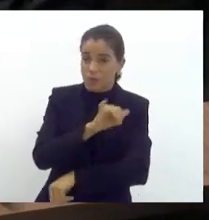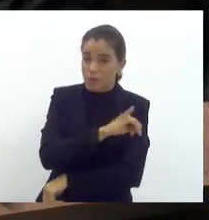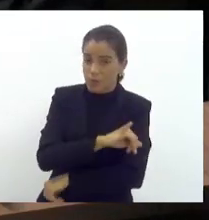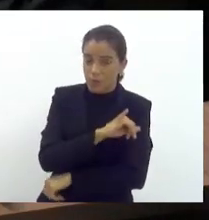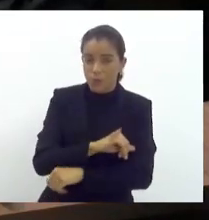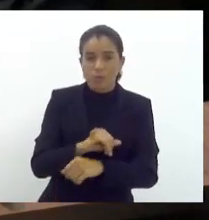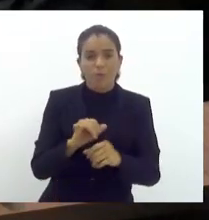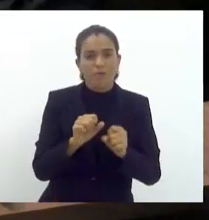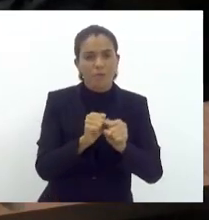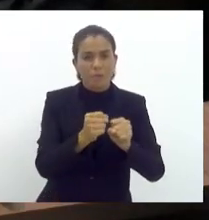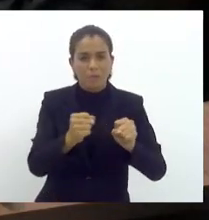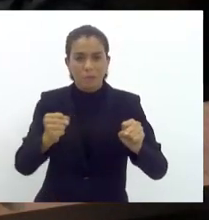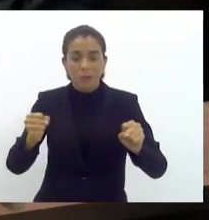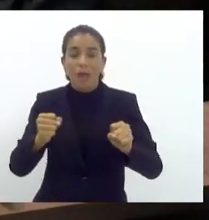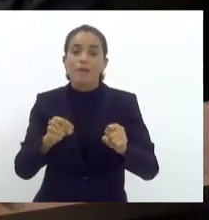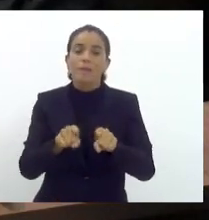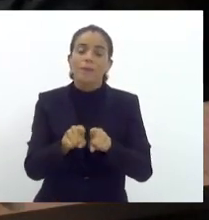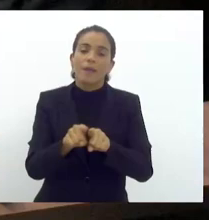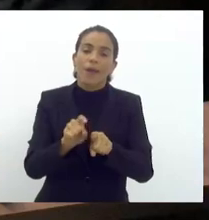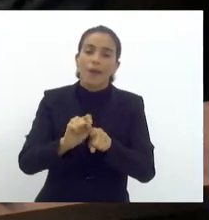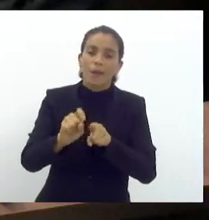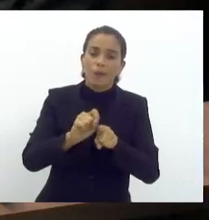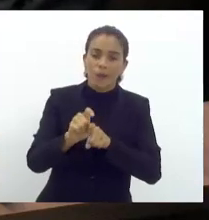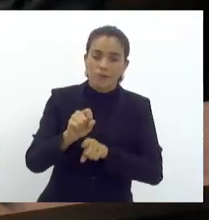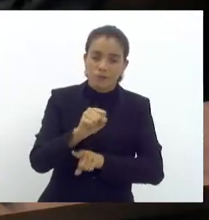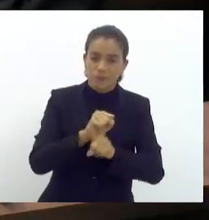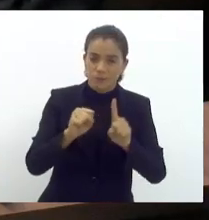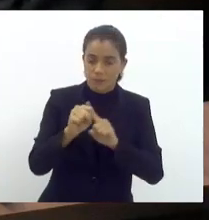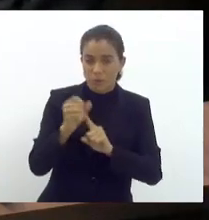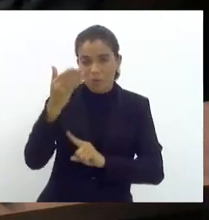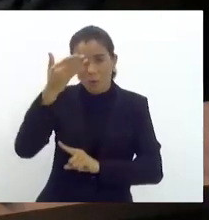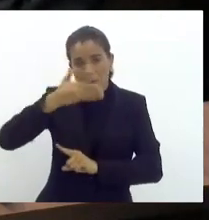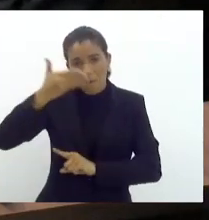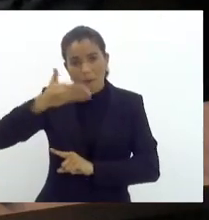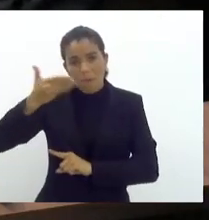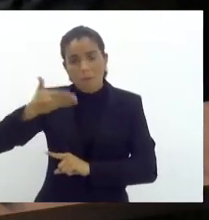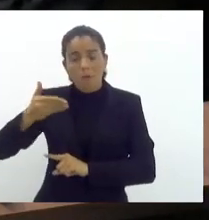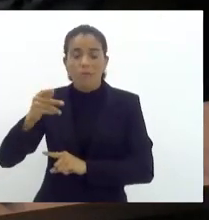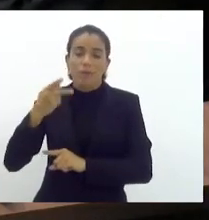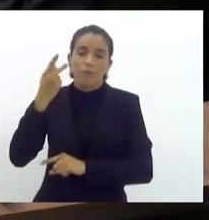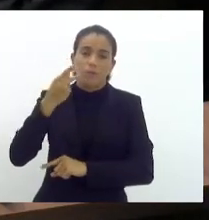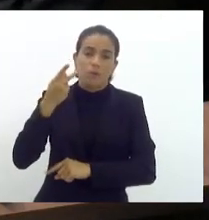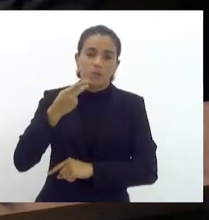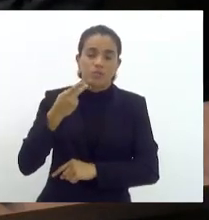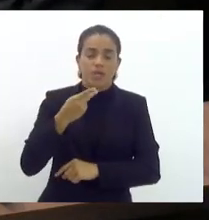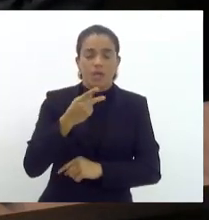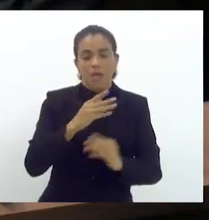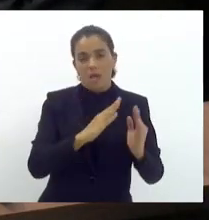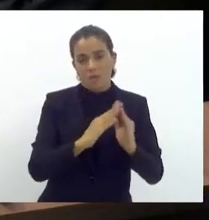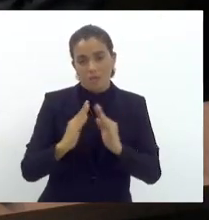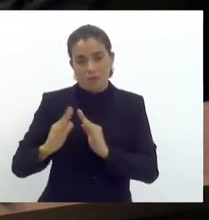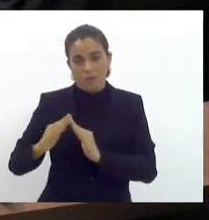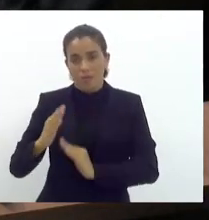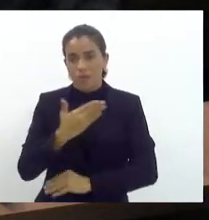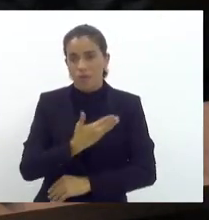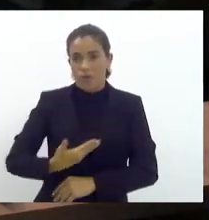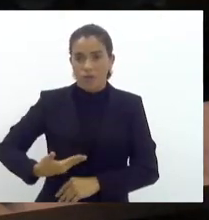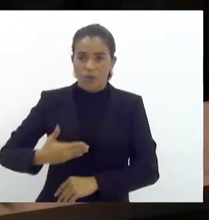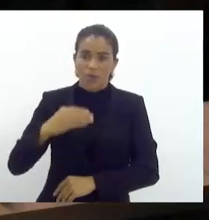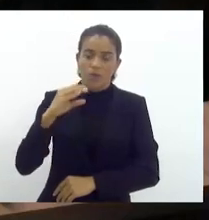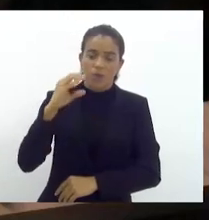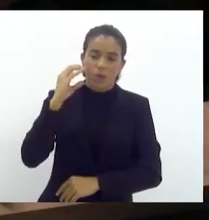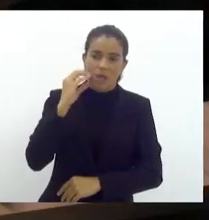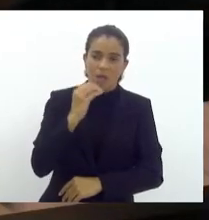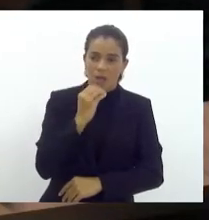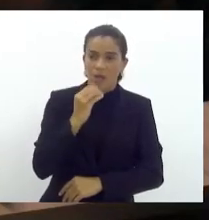ampliado o aluguel social e tantas outras demonstrações de que a política Habitacional no governo Cláudio de Castro tem